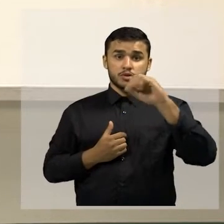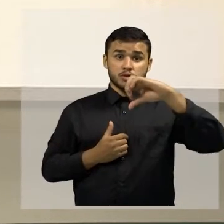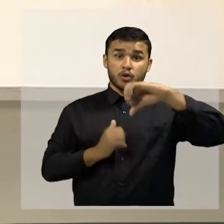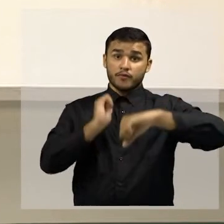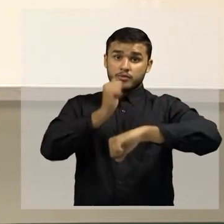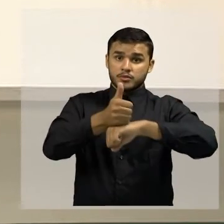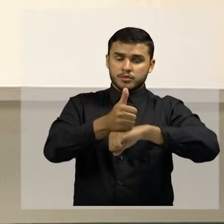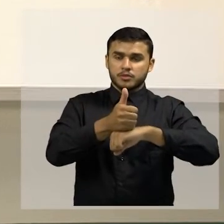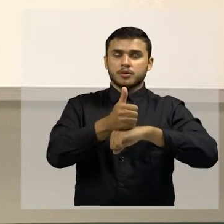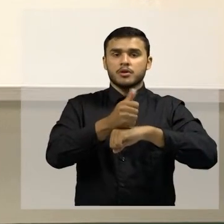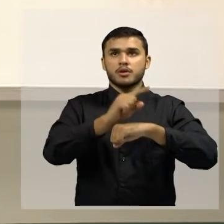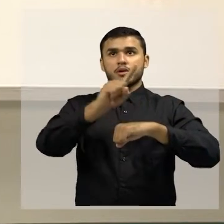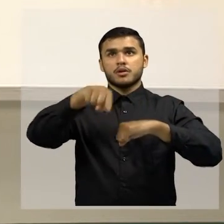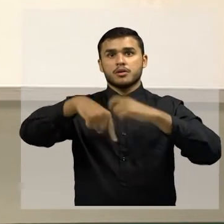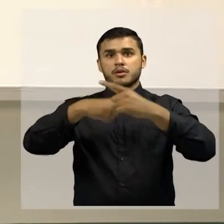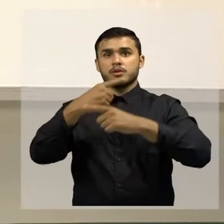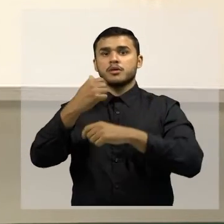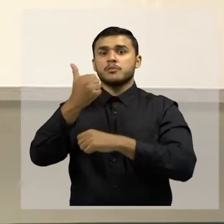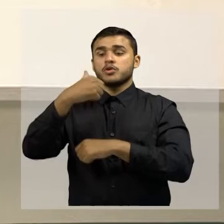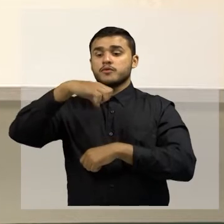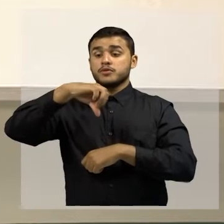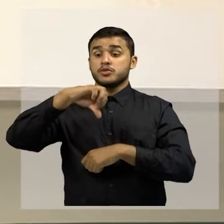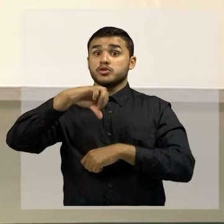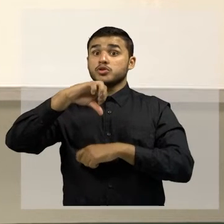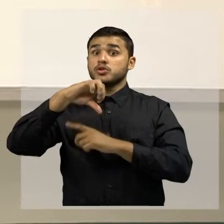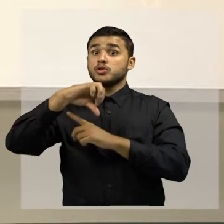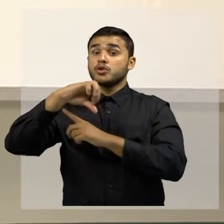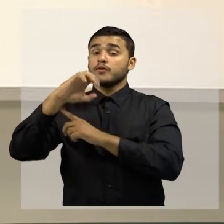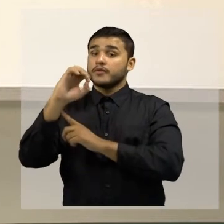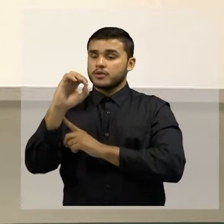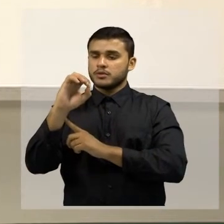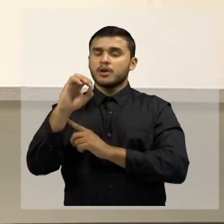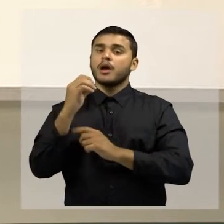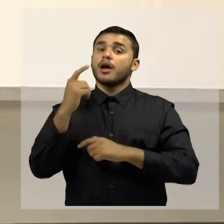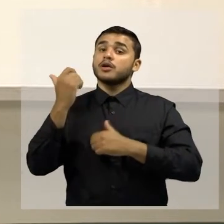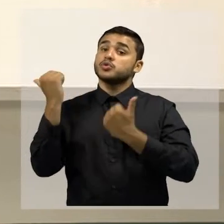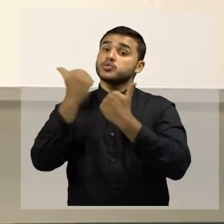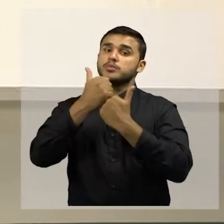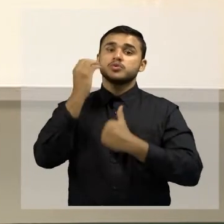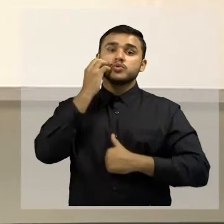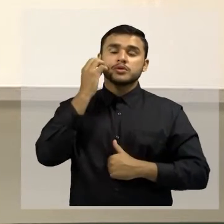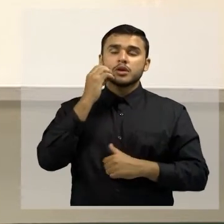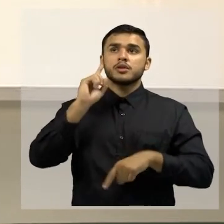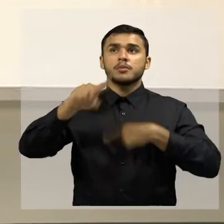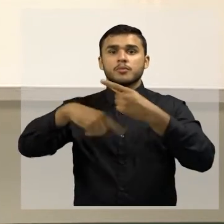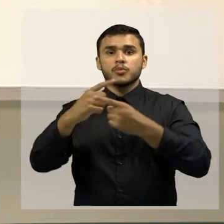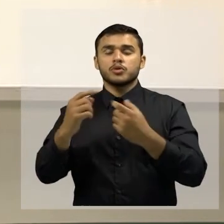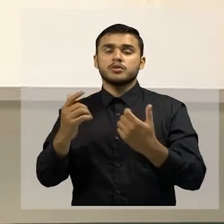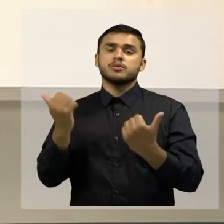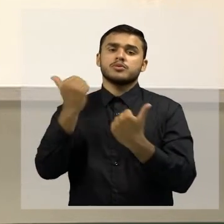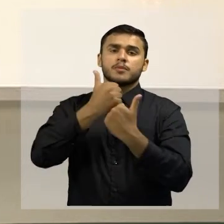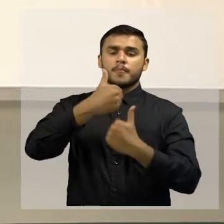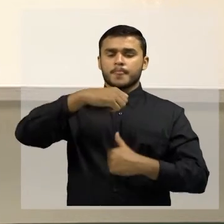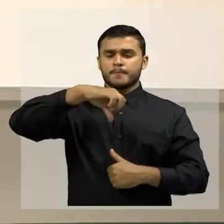Cambraia, repassa para o mesmo em 93, o mesmo fica de 93 a 96, também não tinha o Instituto da Reeleição,